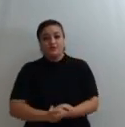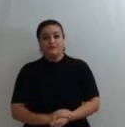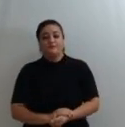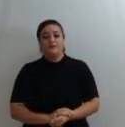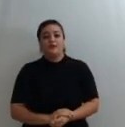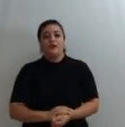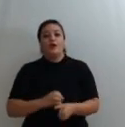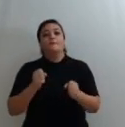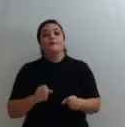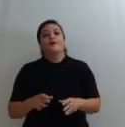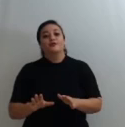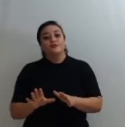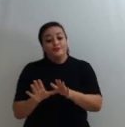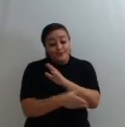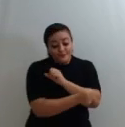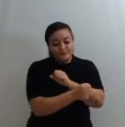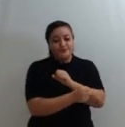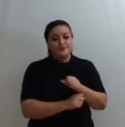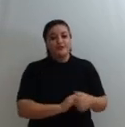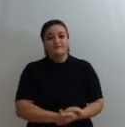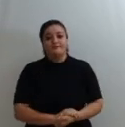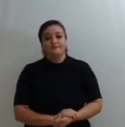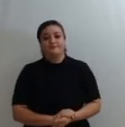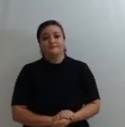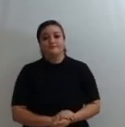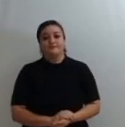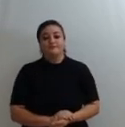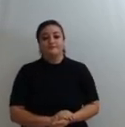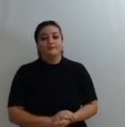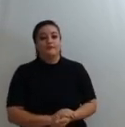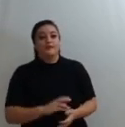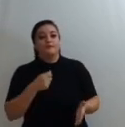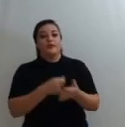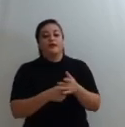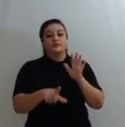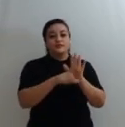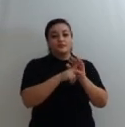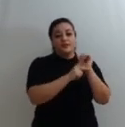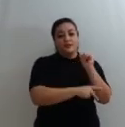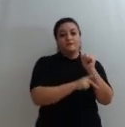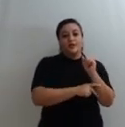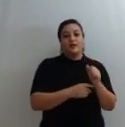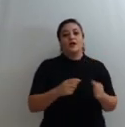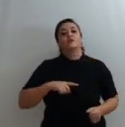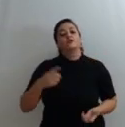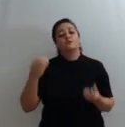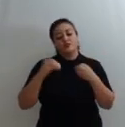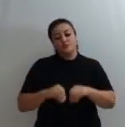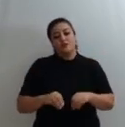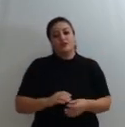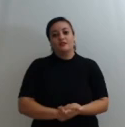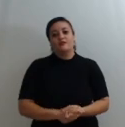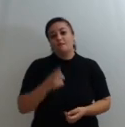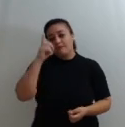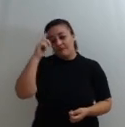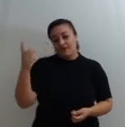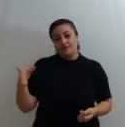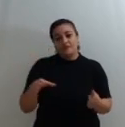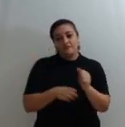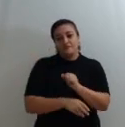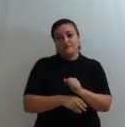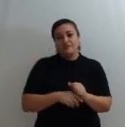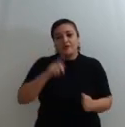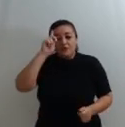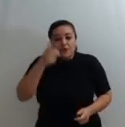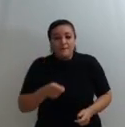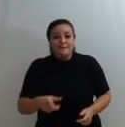fugir, a aplicação da lei penal ficará prejudicada. Então, acho que fugiu aí do comando legal e, por isso,